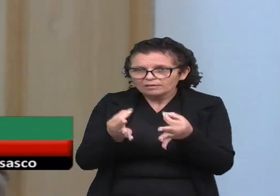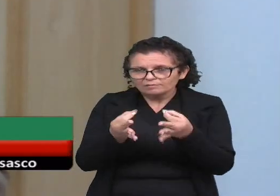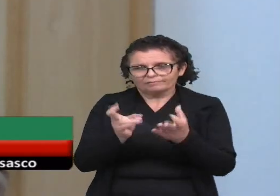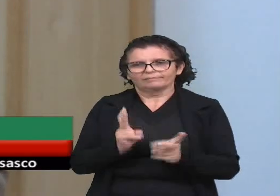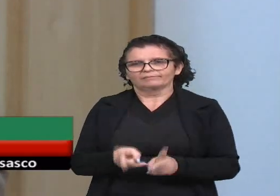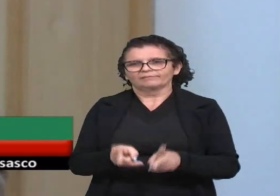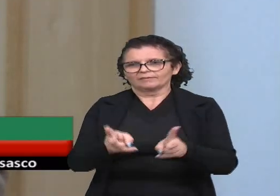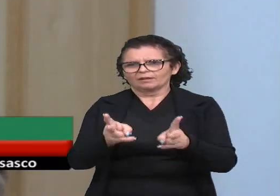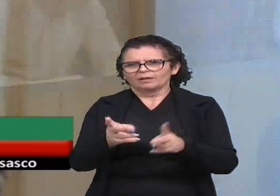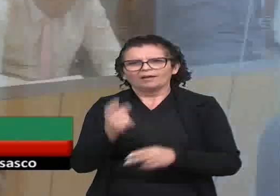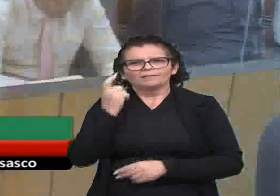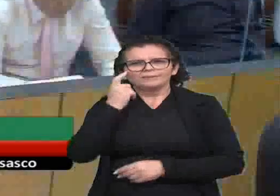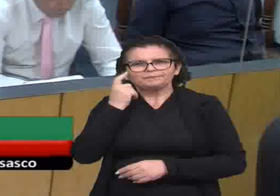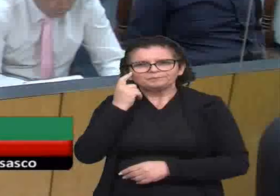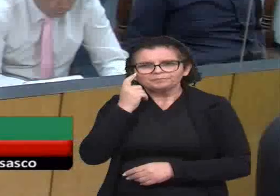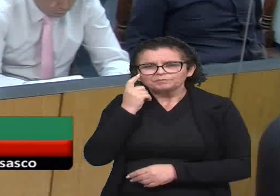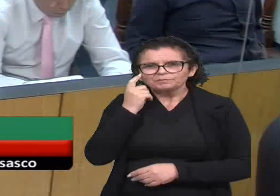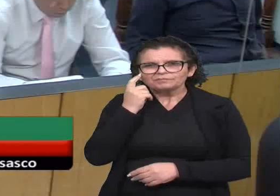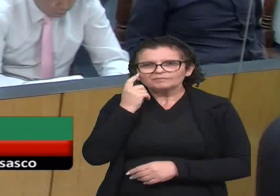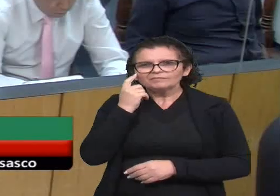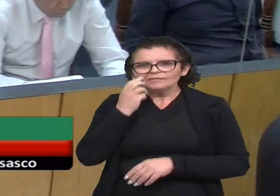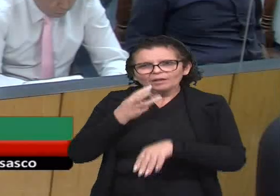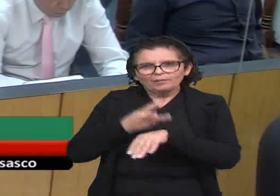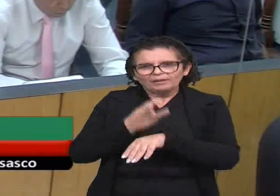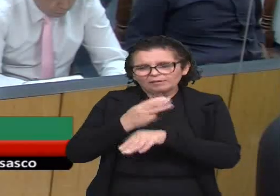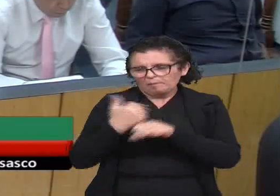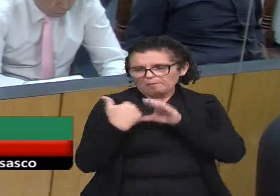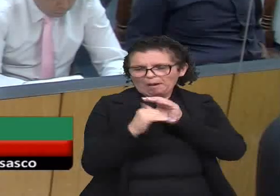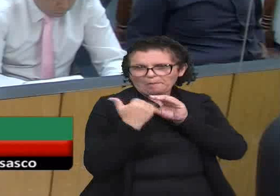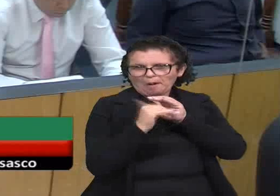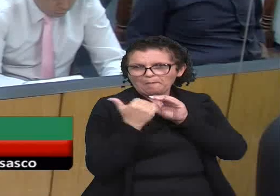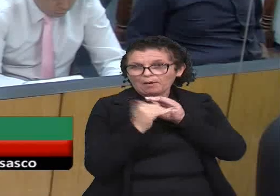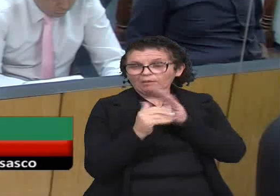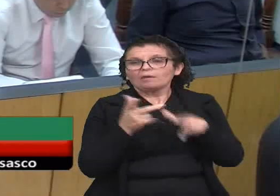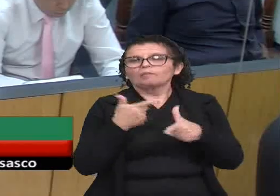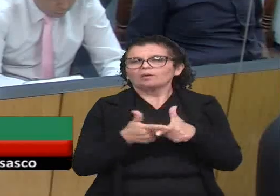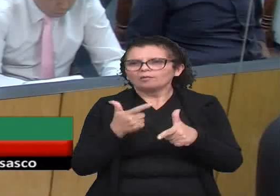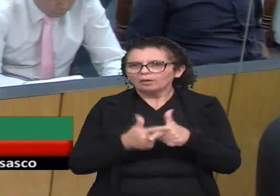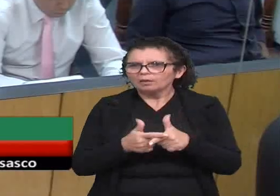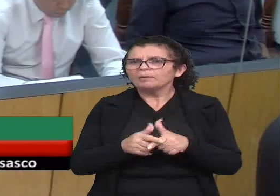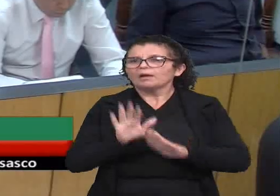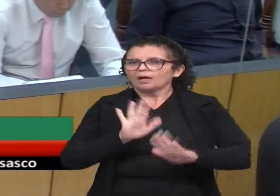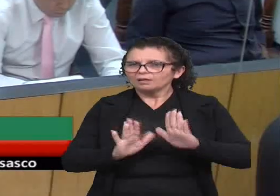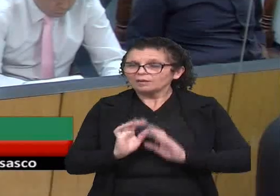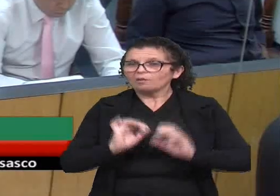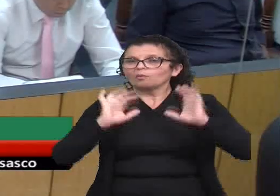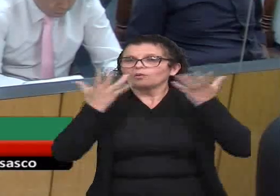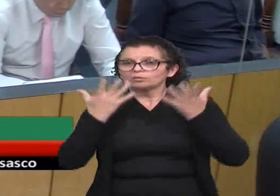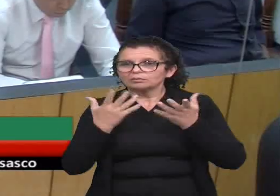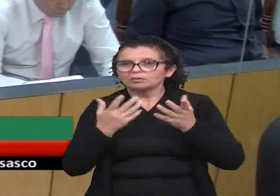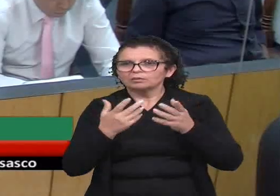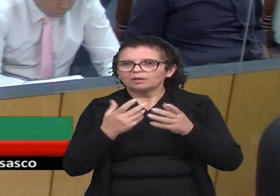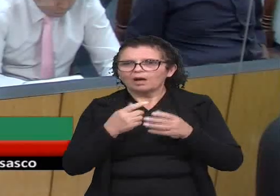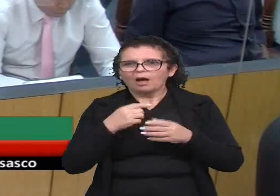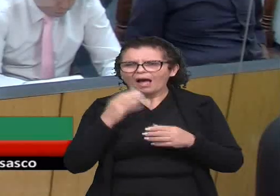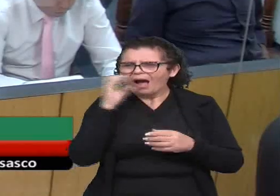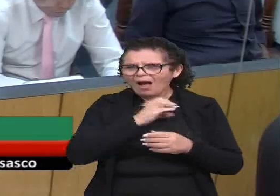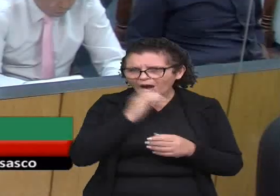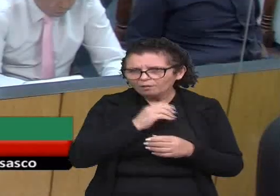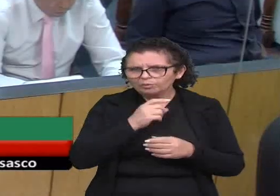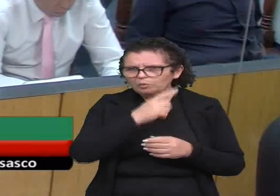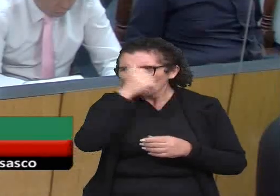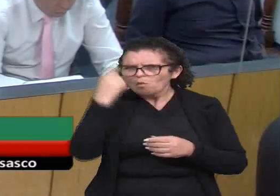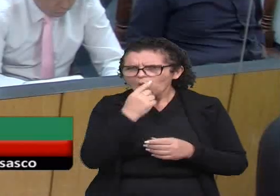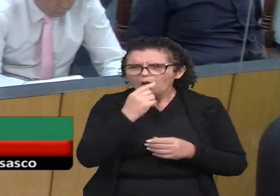mundo. Imagine um WhatsApp, a gente encaminhar mensagem com um problema, muitas vezes acontecer de, em menos de uma hora,